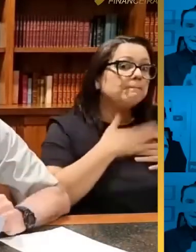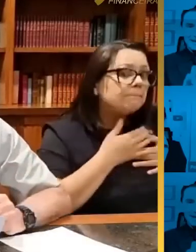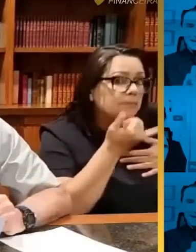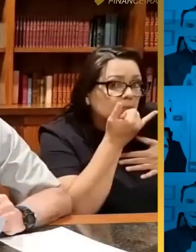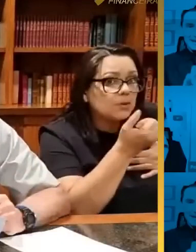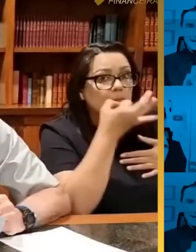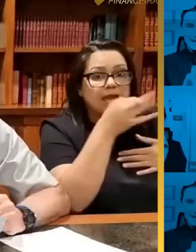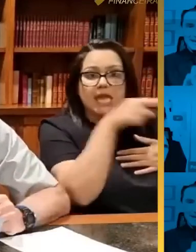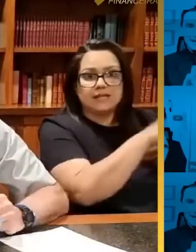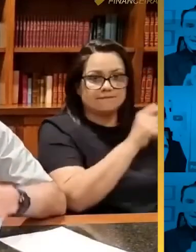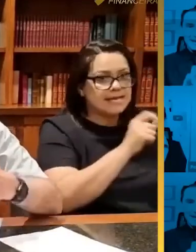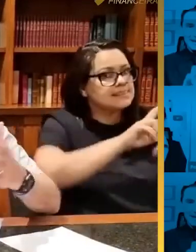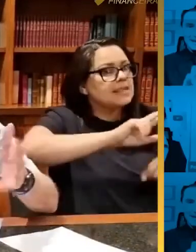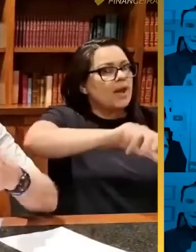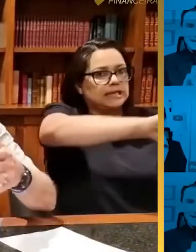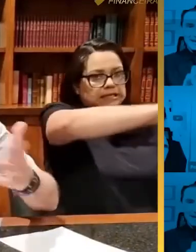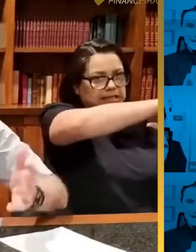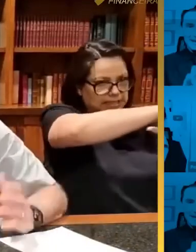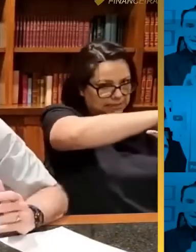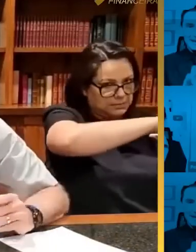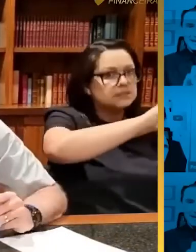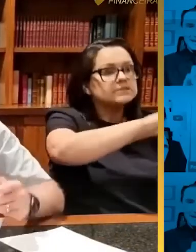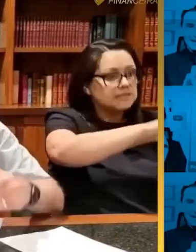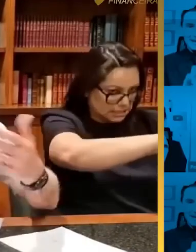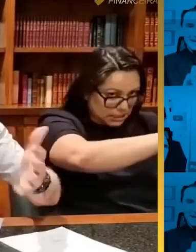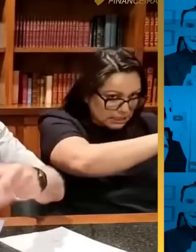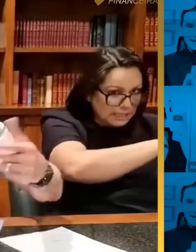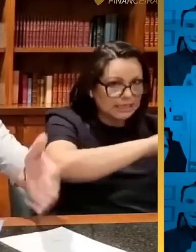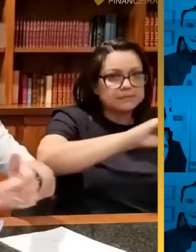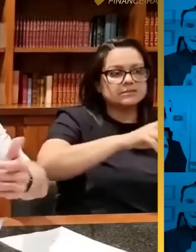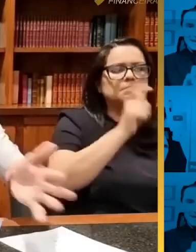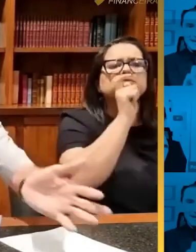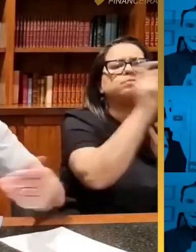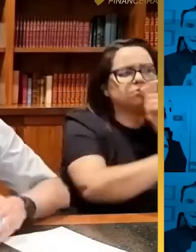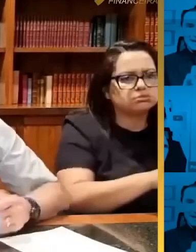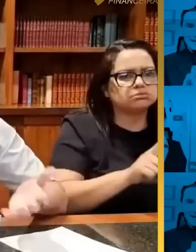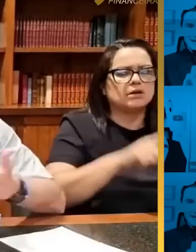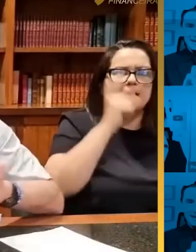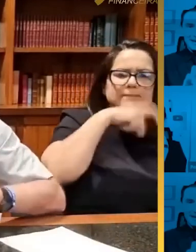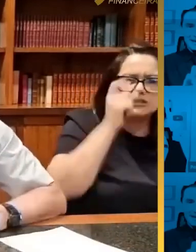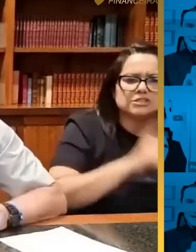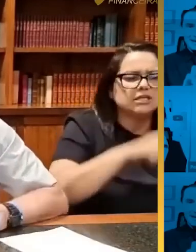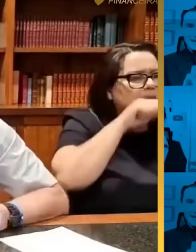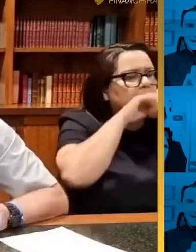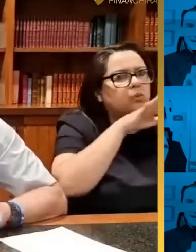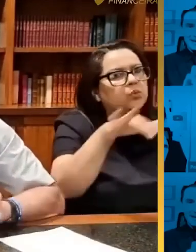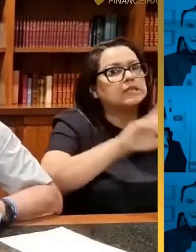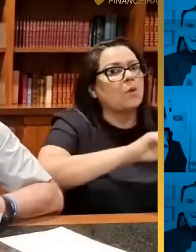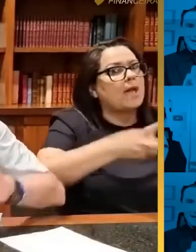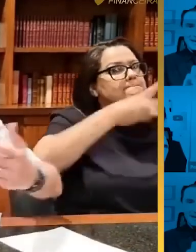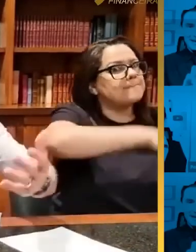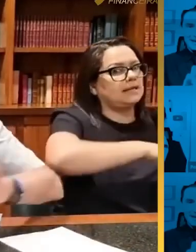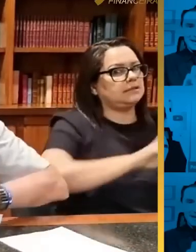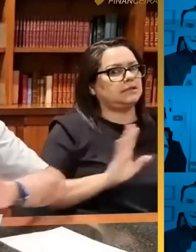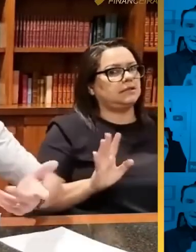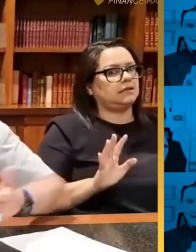passível de qualquer ação... É injúria, calúnia, difamação, que a pena não é prisão. E outra